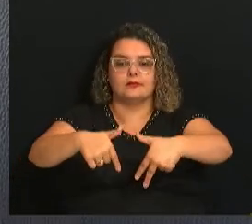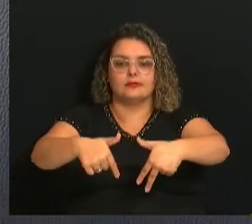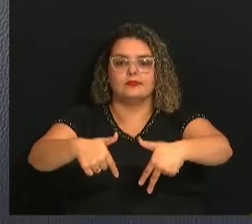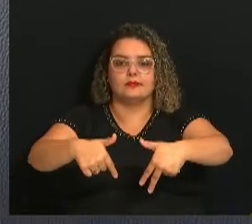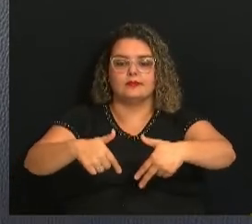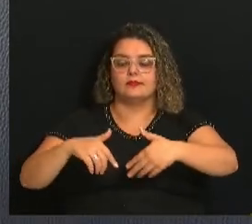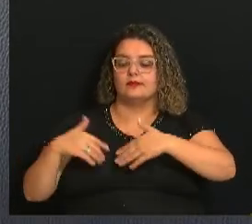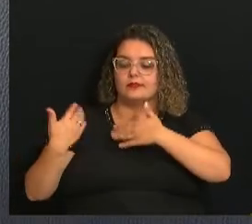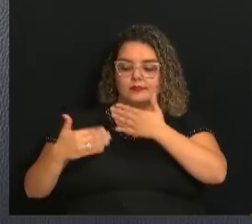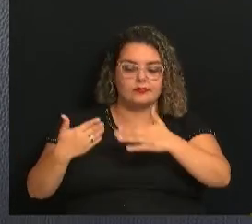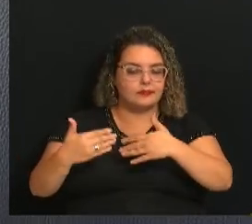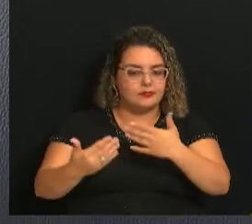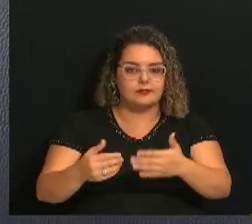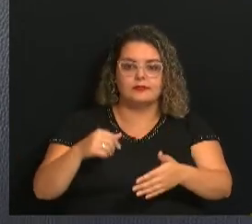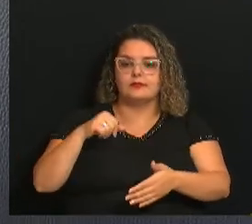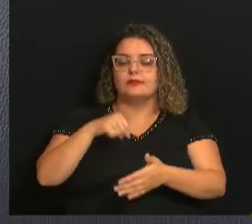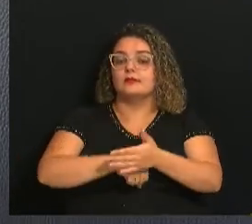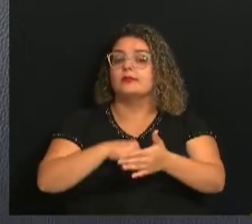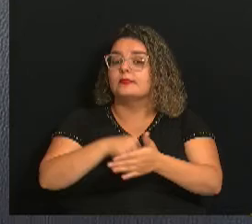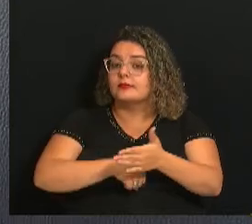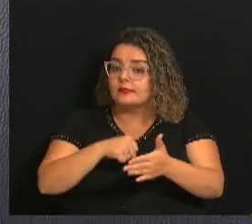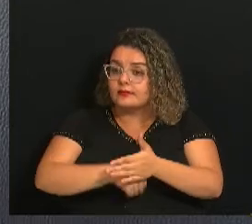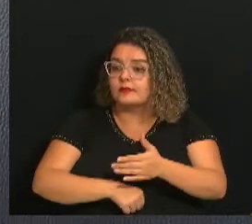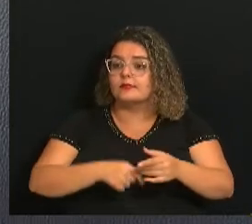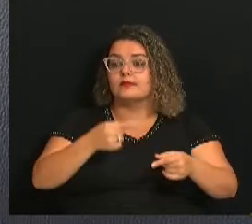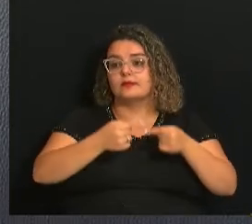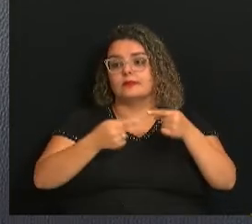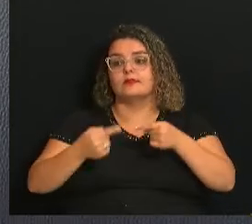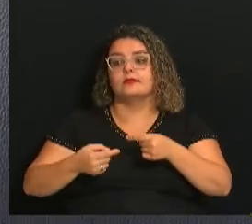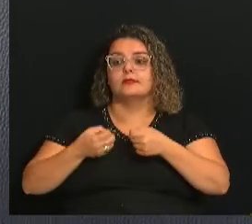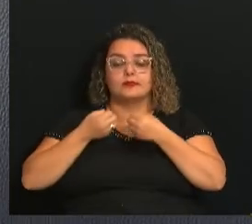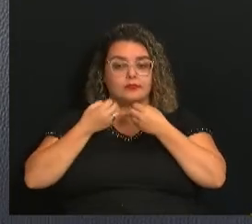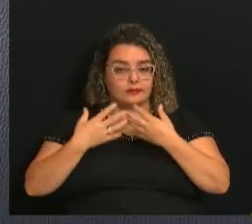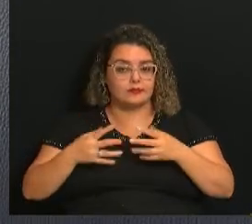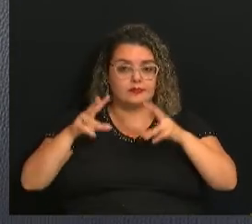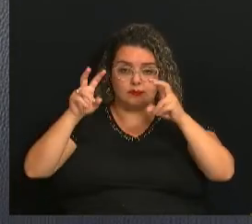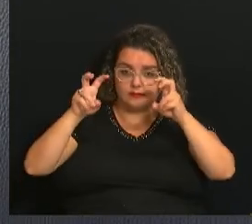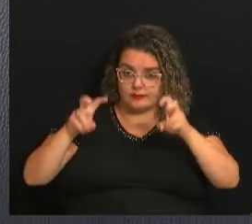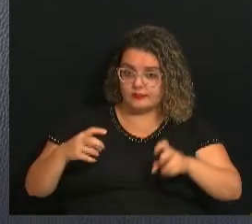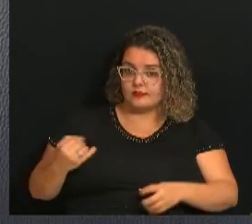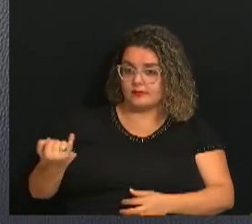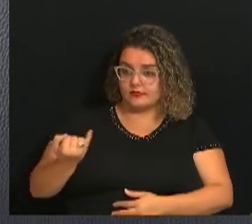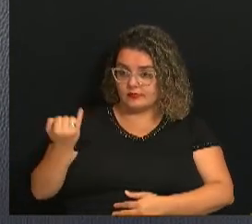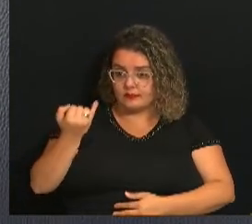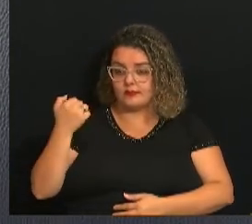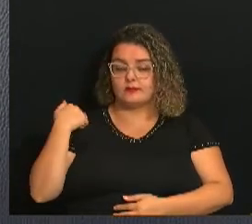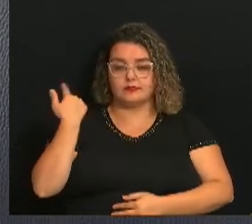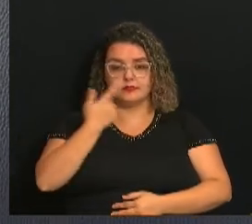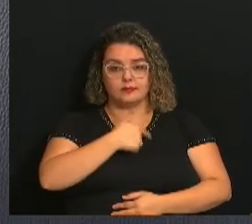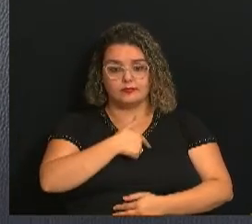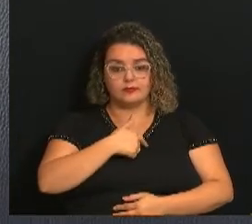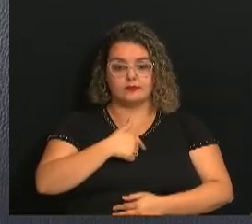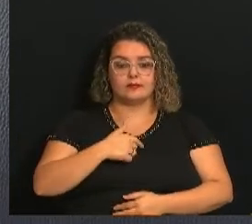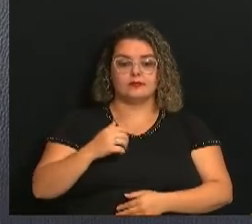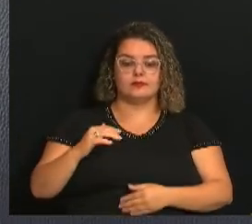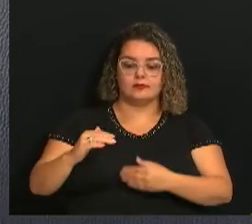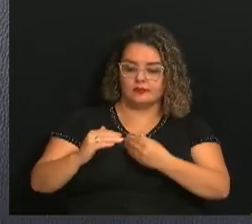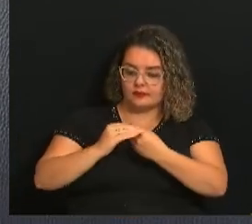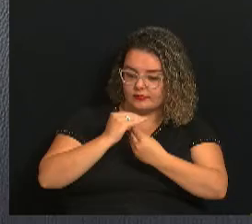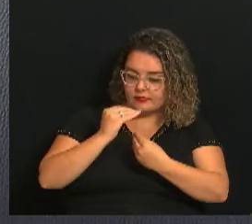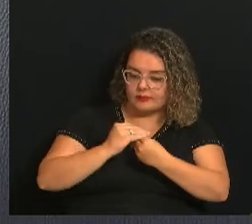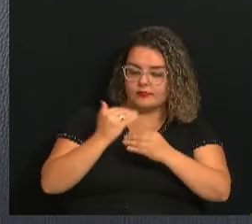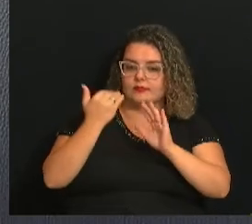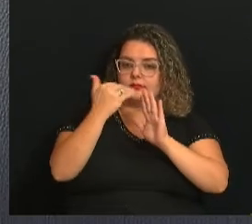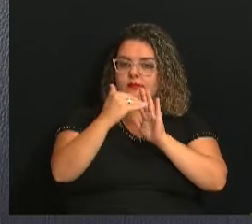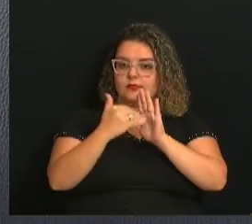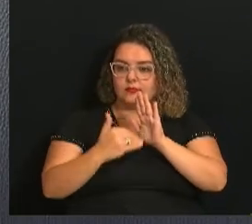de militância que debate também esse tema que é tão importante para a gente, nos orienta, pauta essa